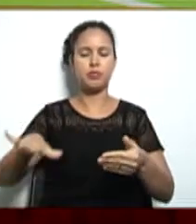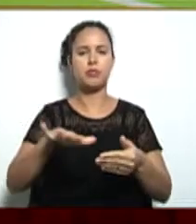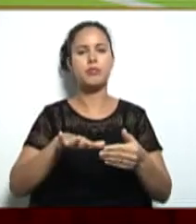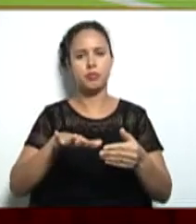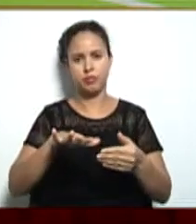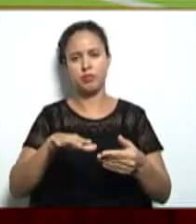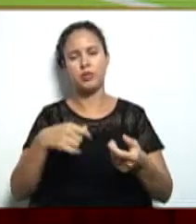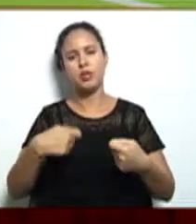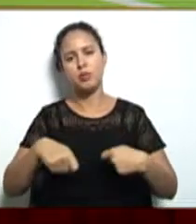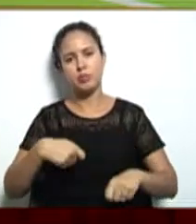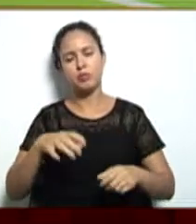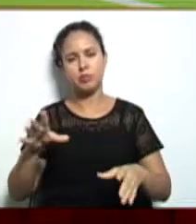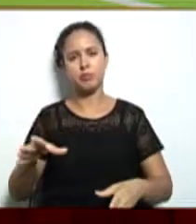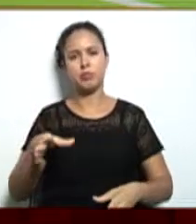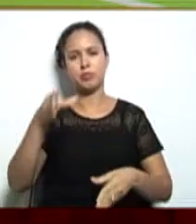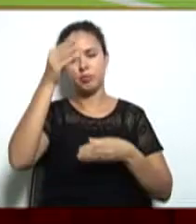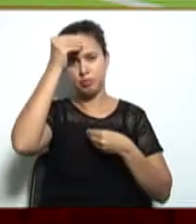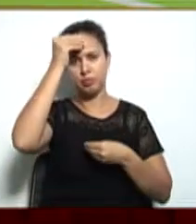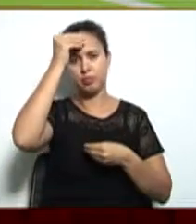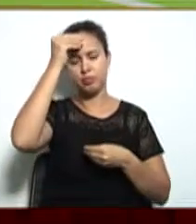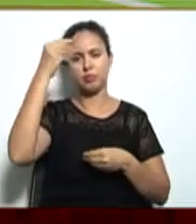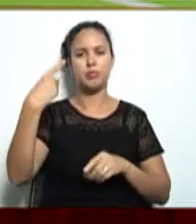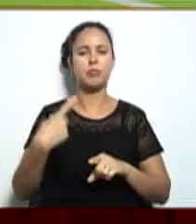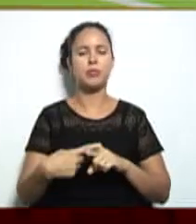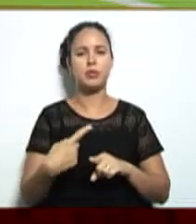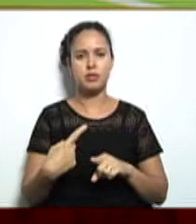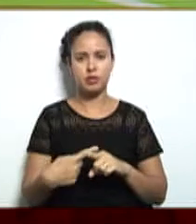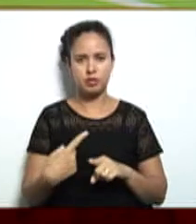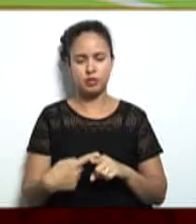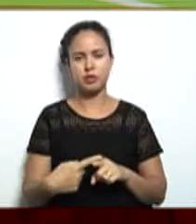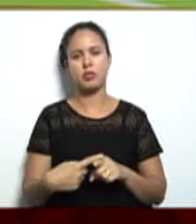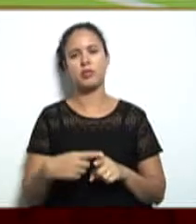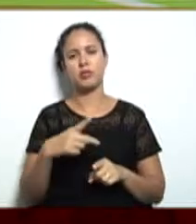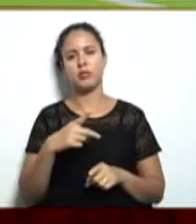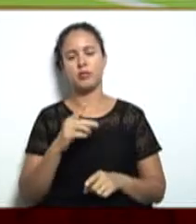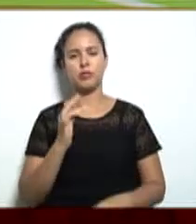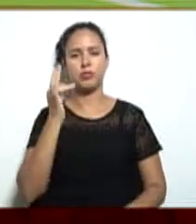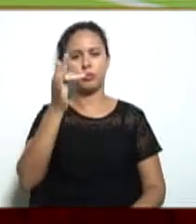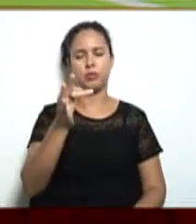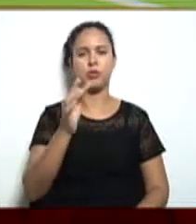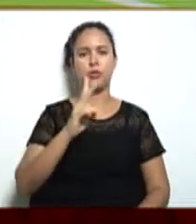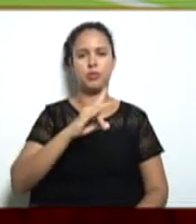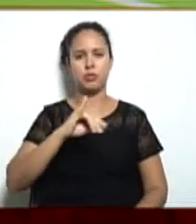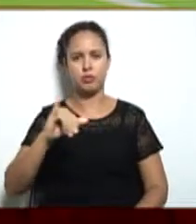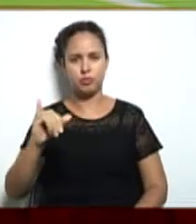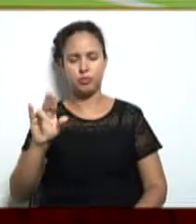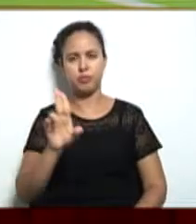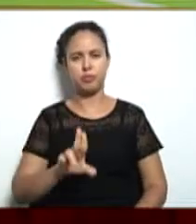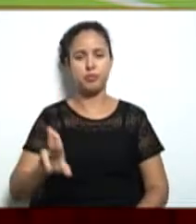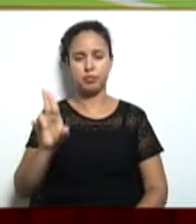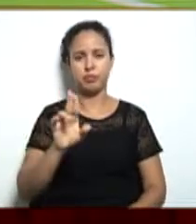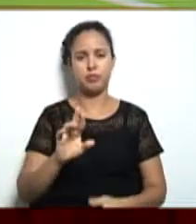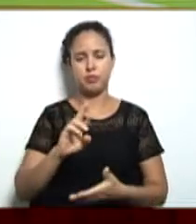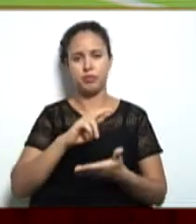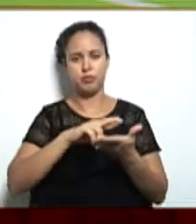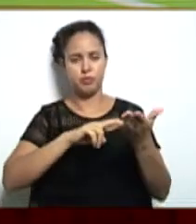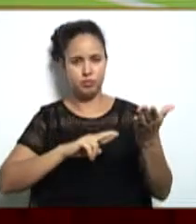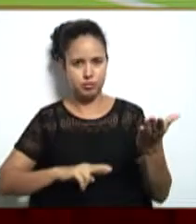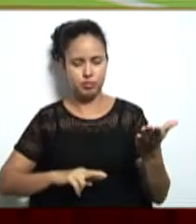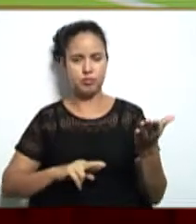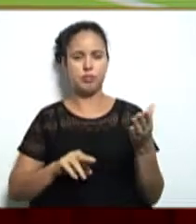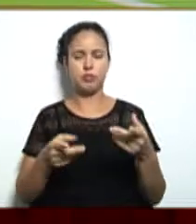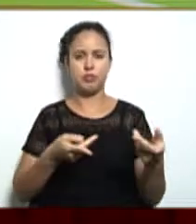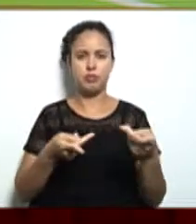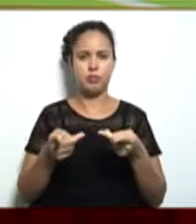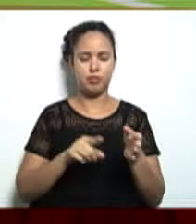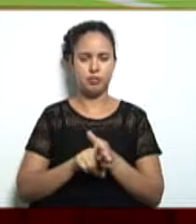você tem que se apropriar conforme a sua área de atuação, que você vai utilizá-los numa redação de um projeto de pesquisa e